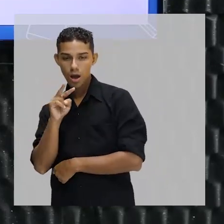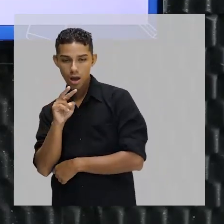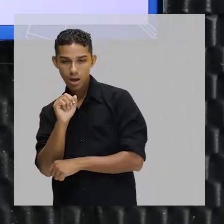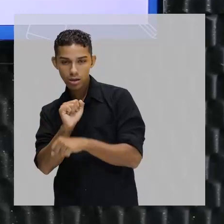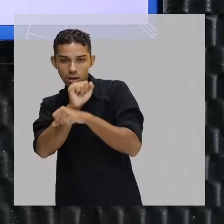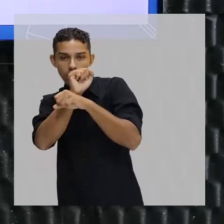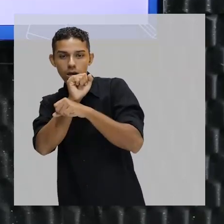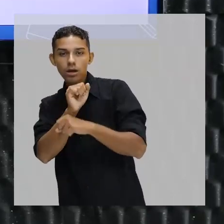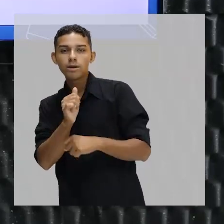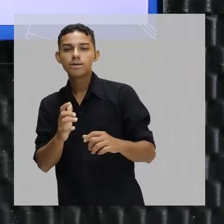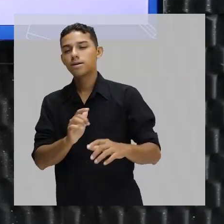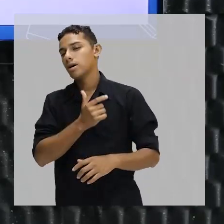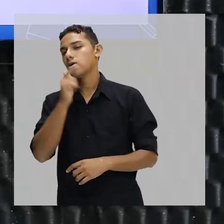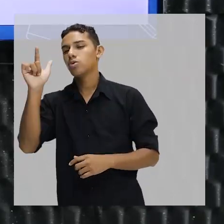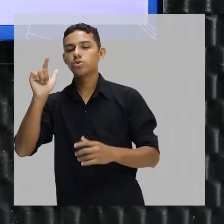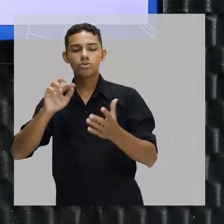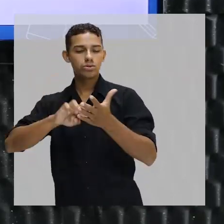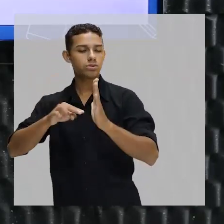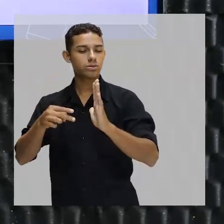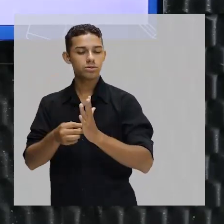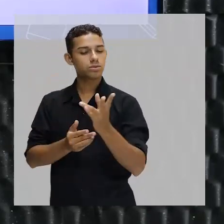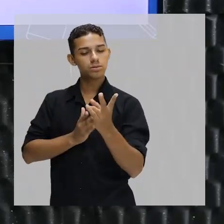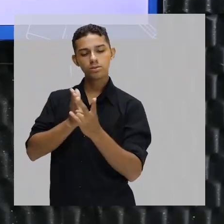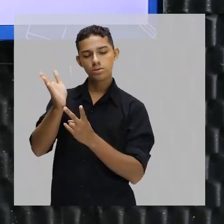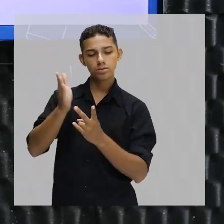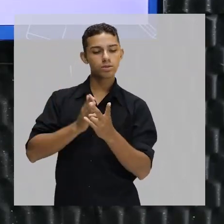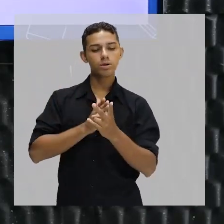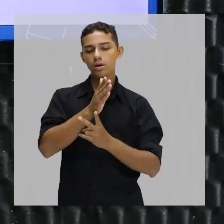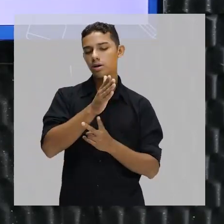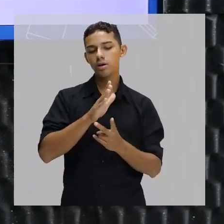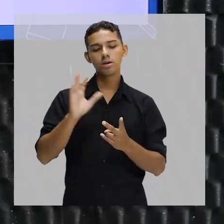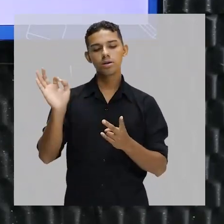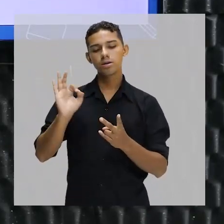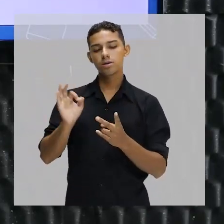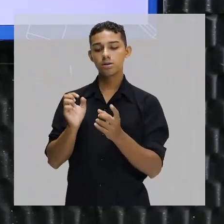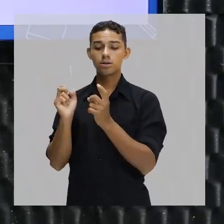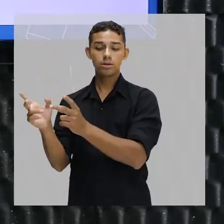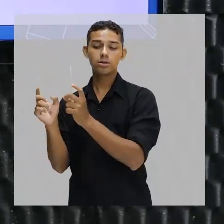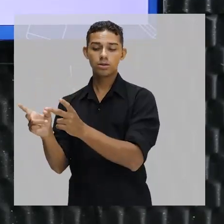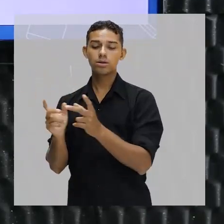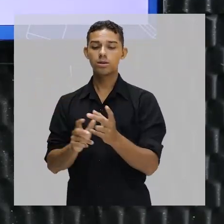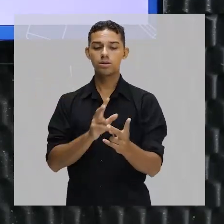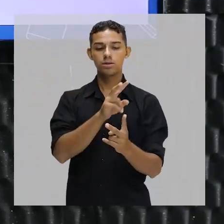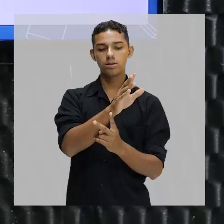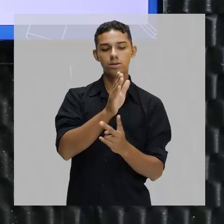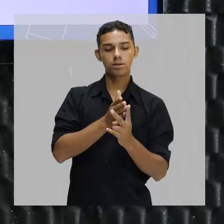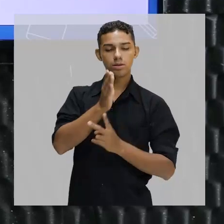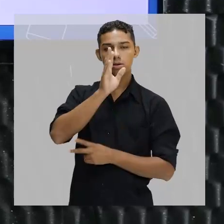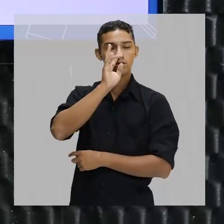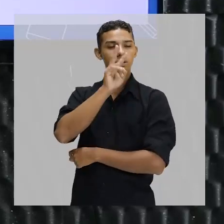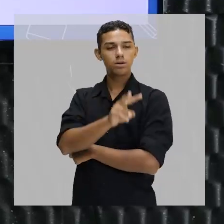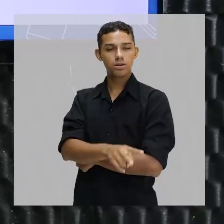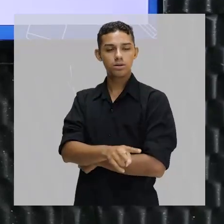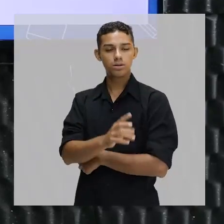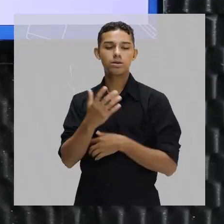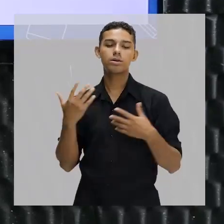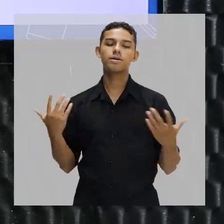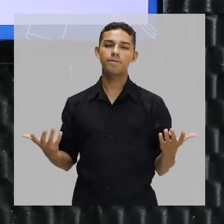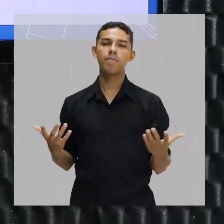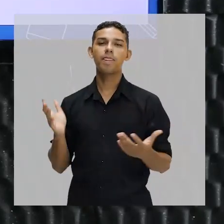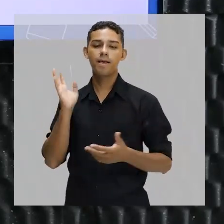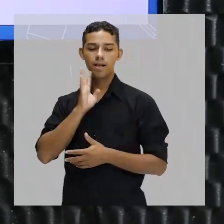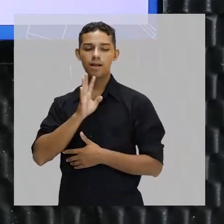passa para um outro sentido. Não mais no sentido de vender, e sim de olhar e de ficar